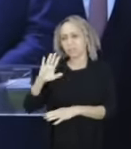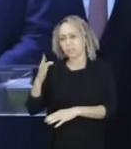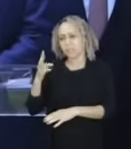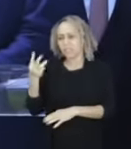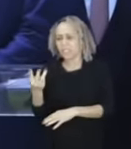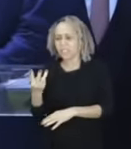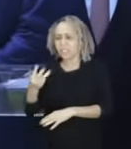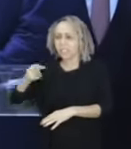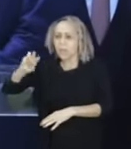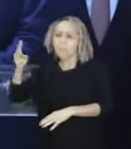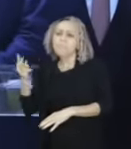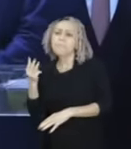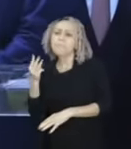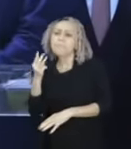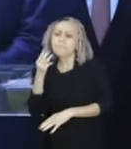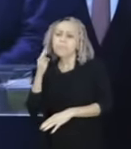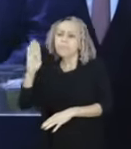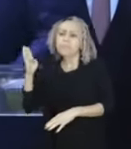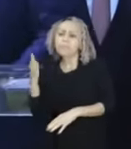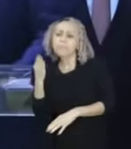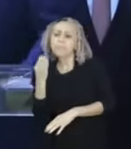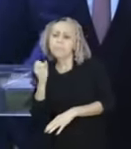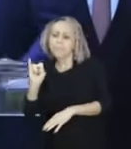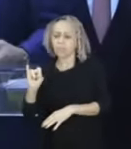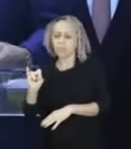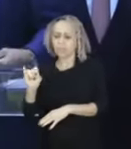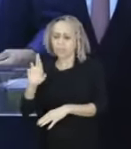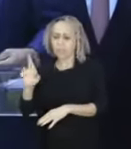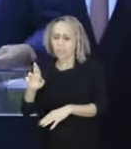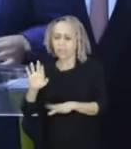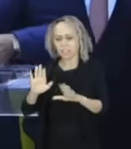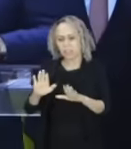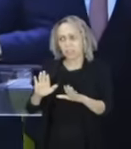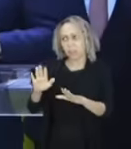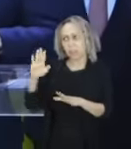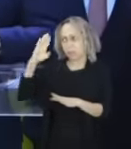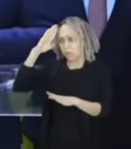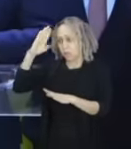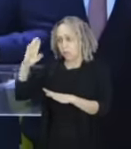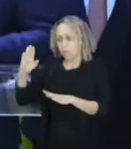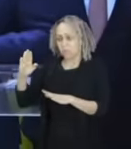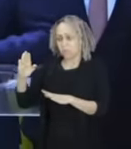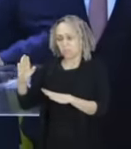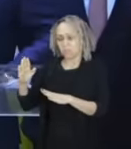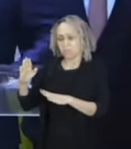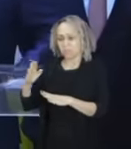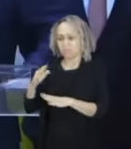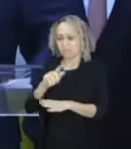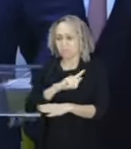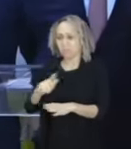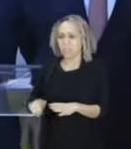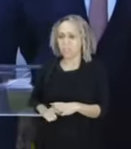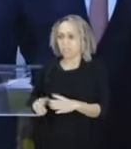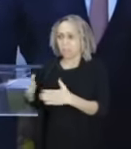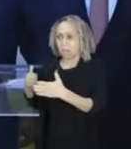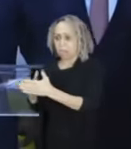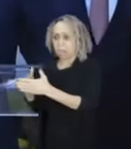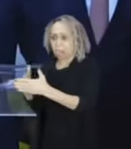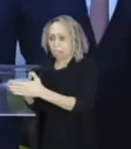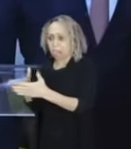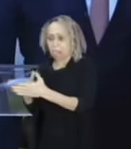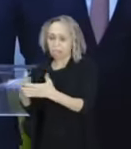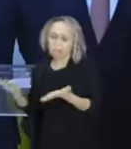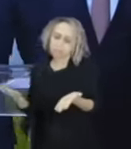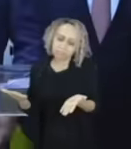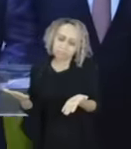pela falta de compromisso do governo brasileiro no combate ao desmatamento nós já tivemos conversas com venda da Alemanha e da